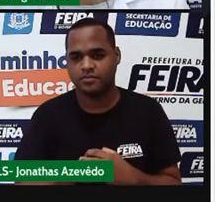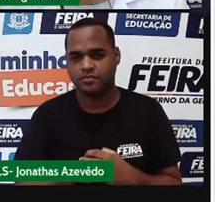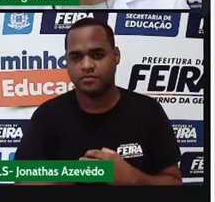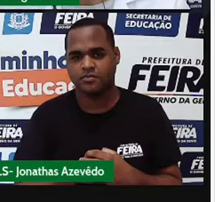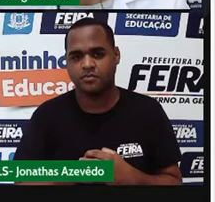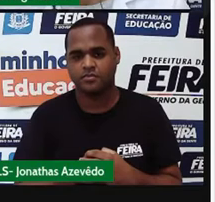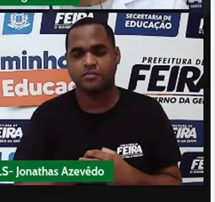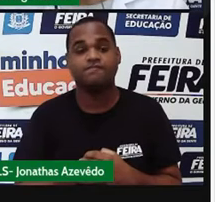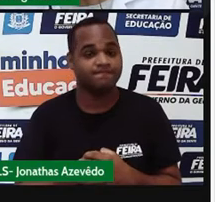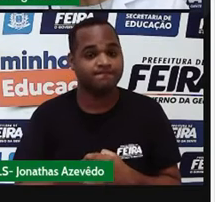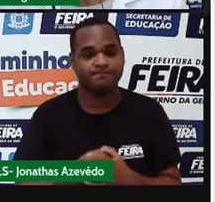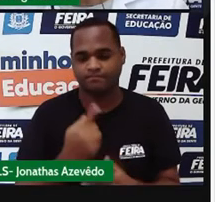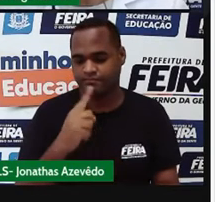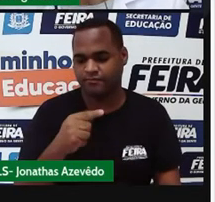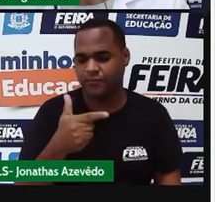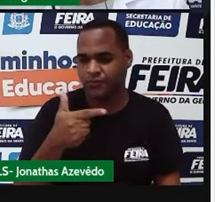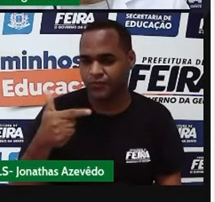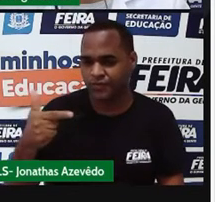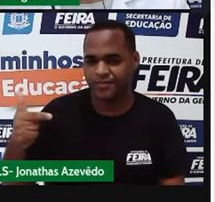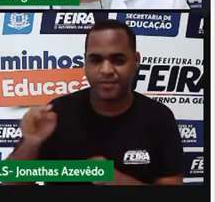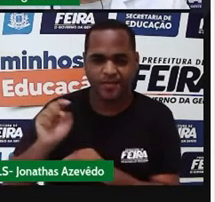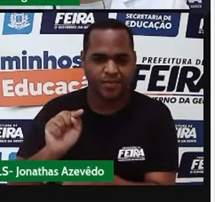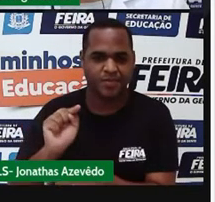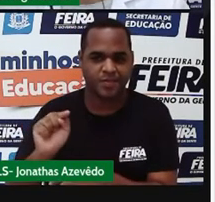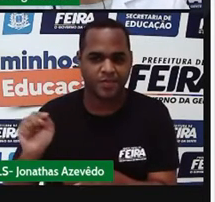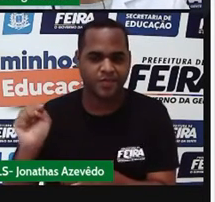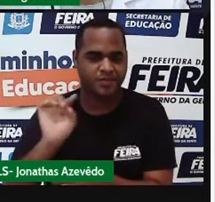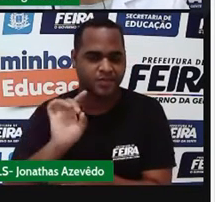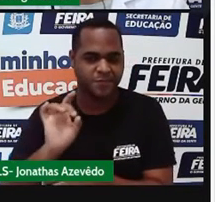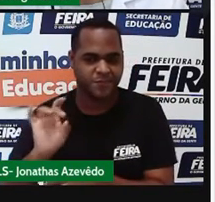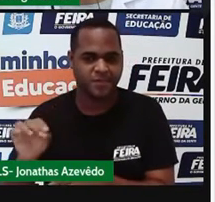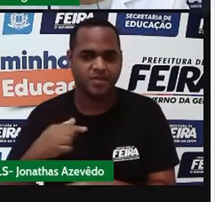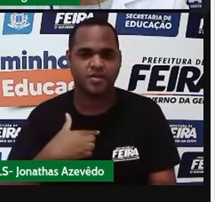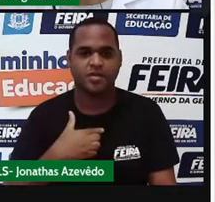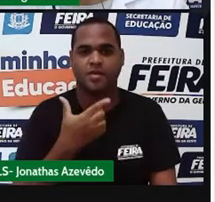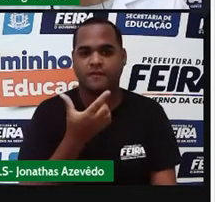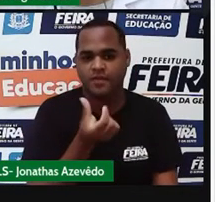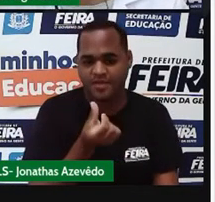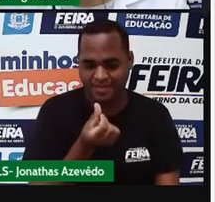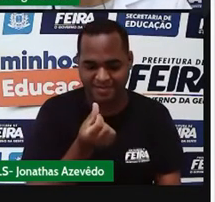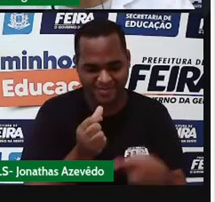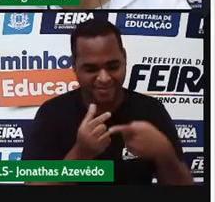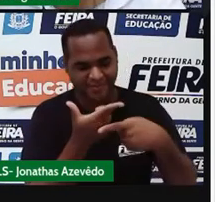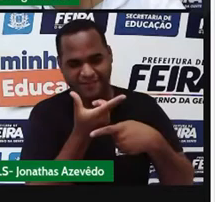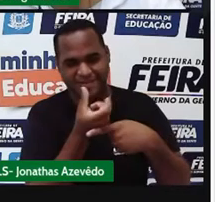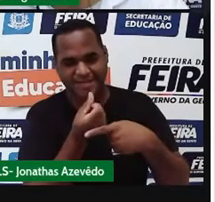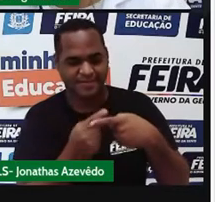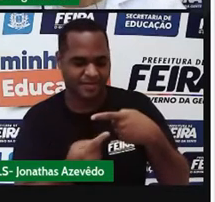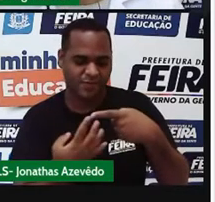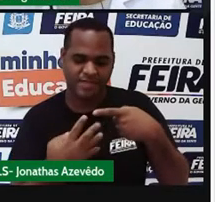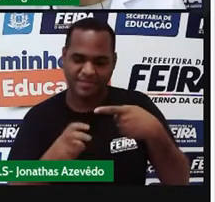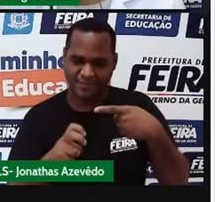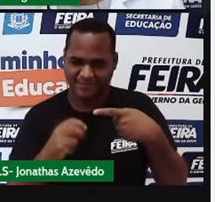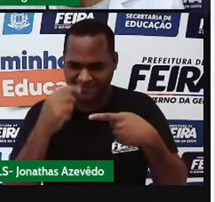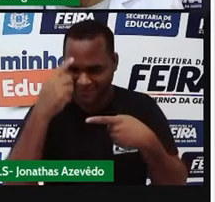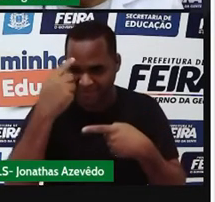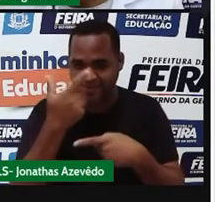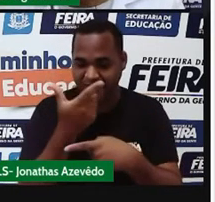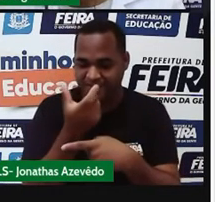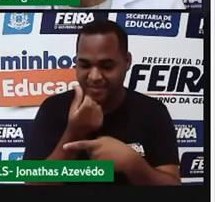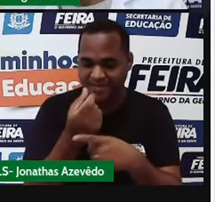coloca os... Tá bom e o 2645 a vos é 26 dividido por